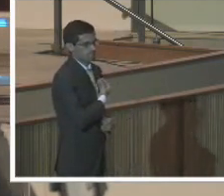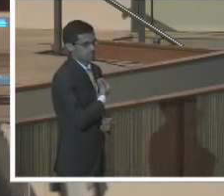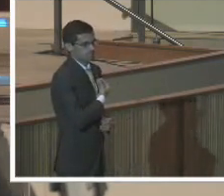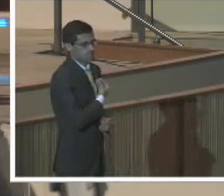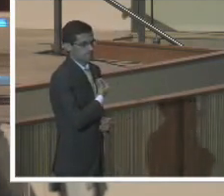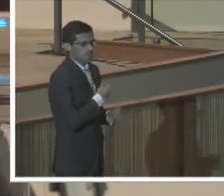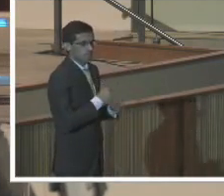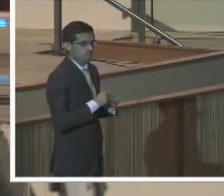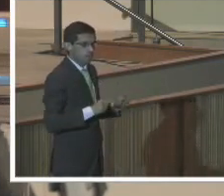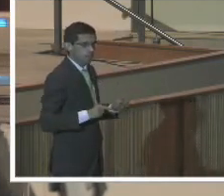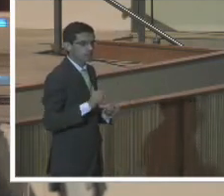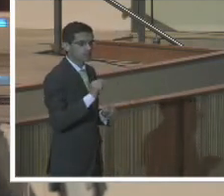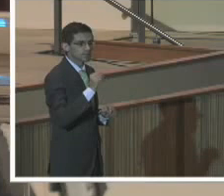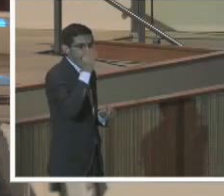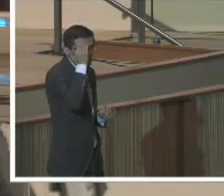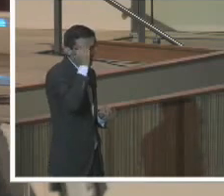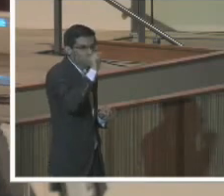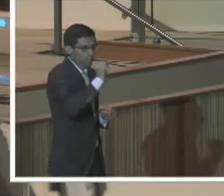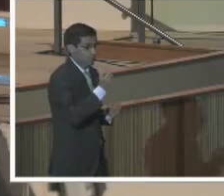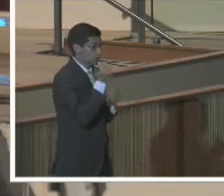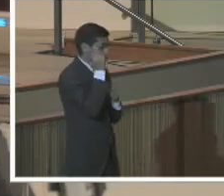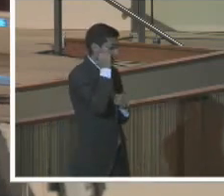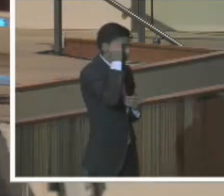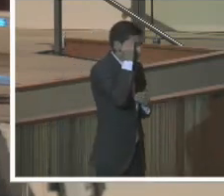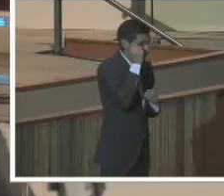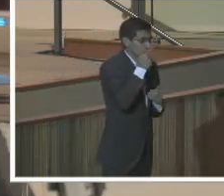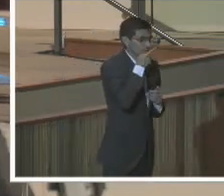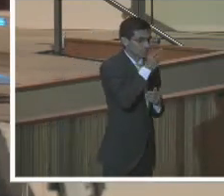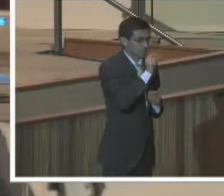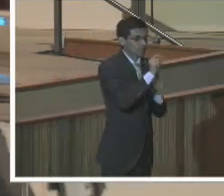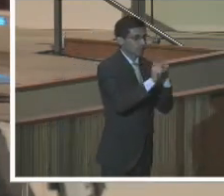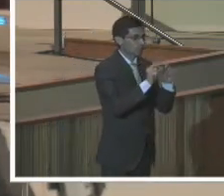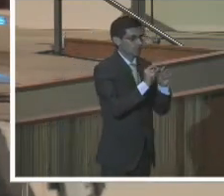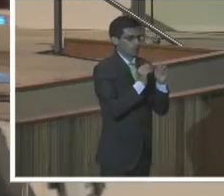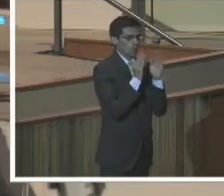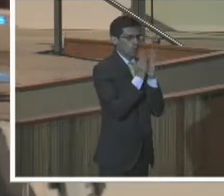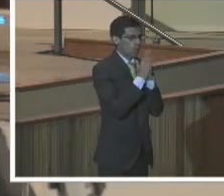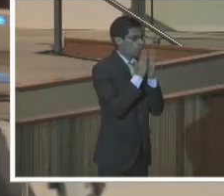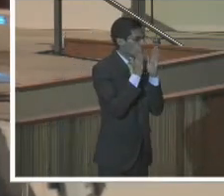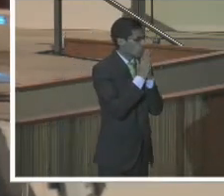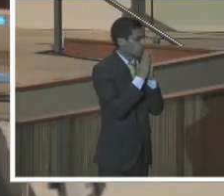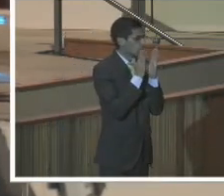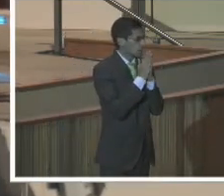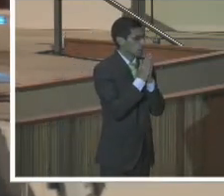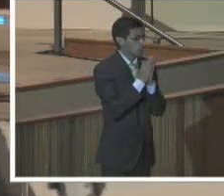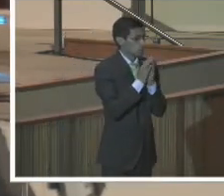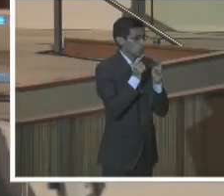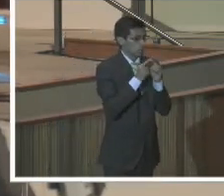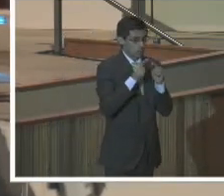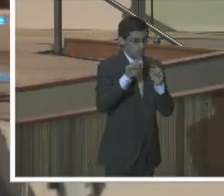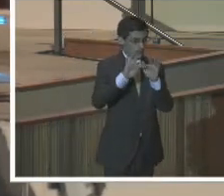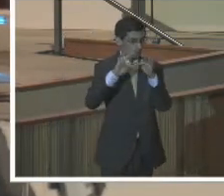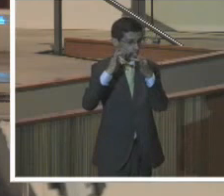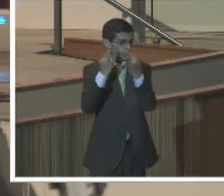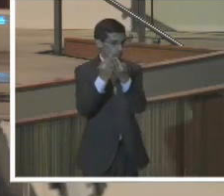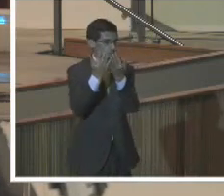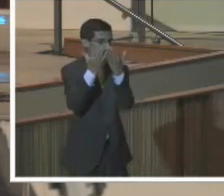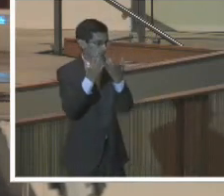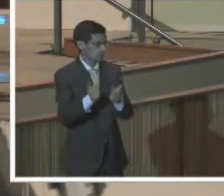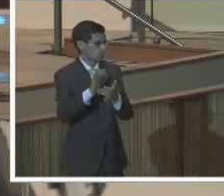E sabe o que aqueles meninos estão fazendo? Estão orando e estão jejuando pela conversão dos seus pais.